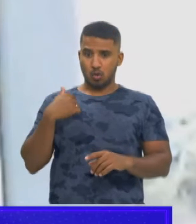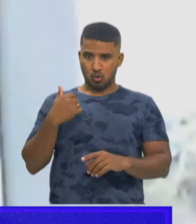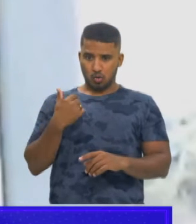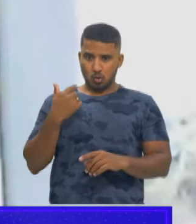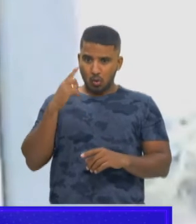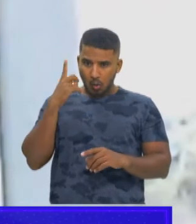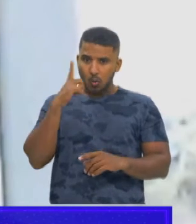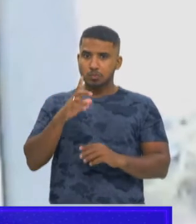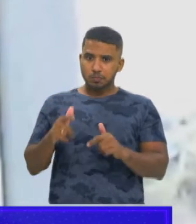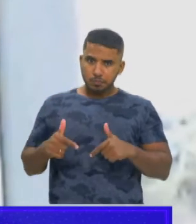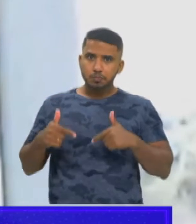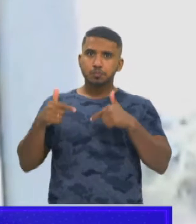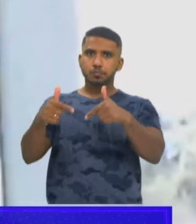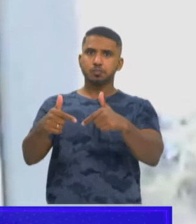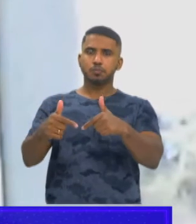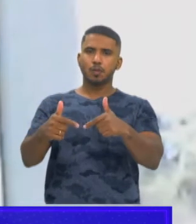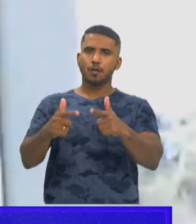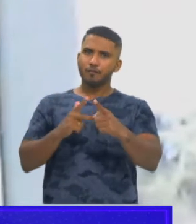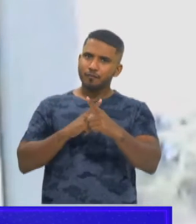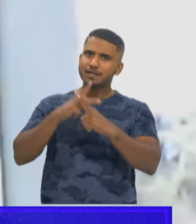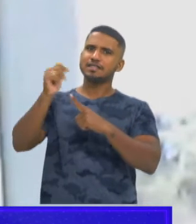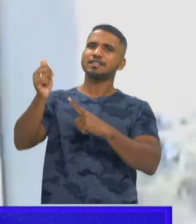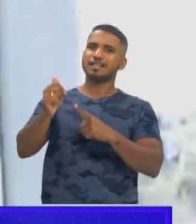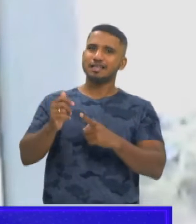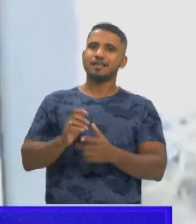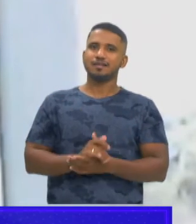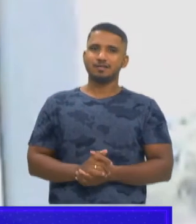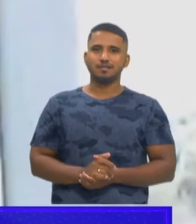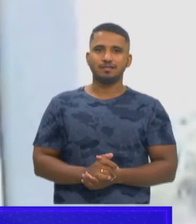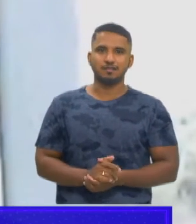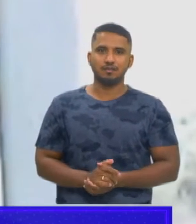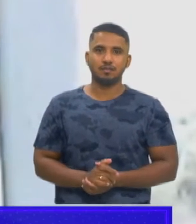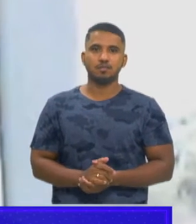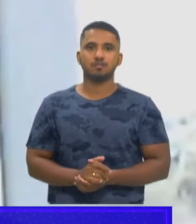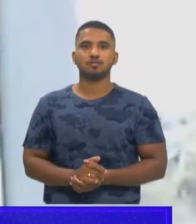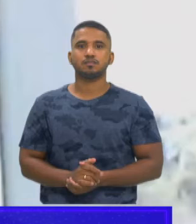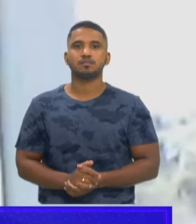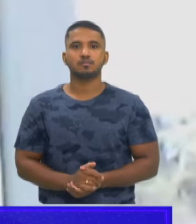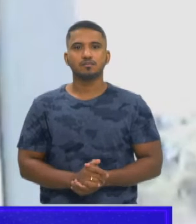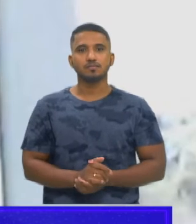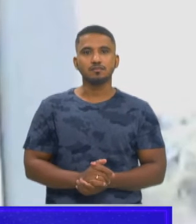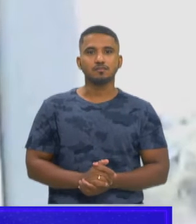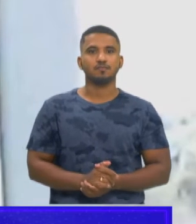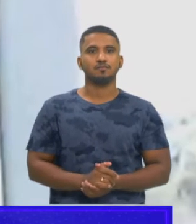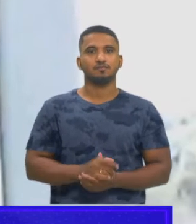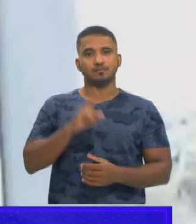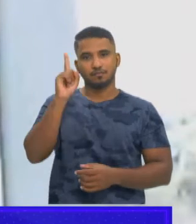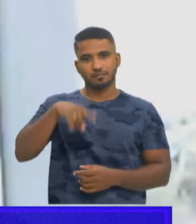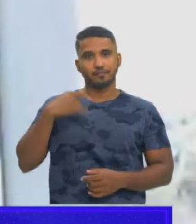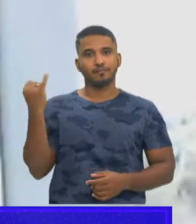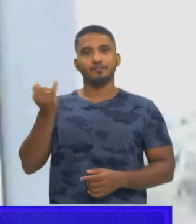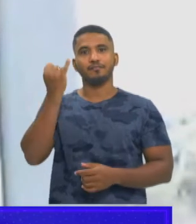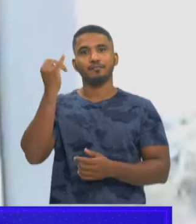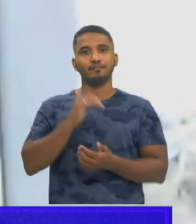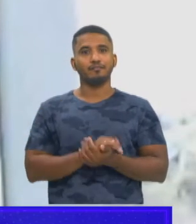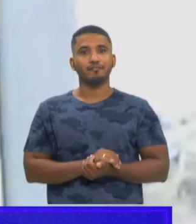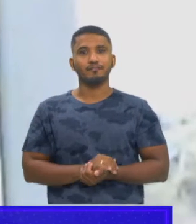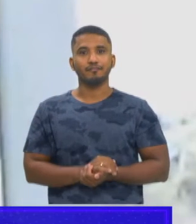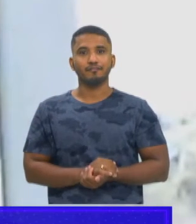identificamos. Nós vemos pessoas com deficiências que nós temos conseguindo superar